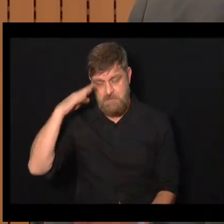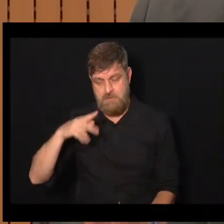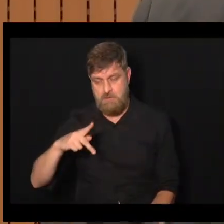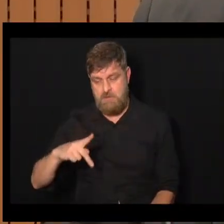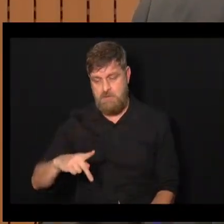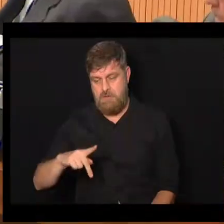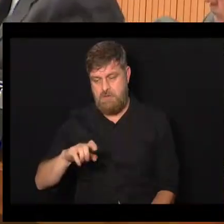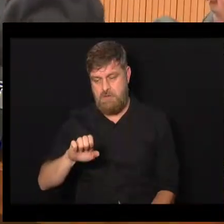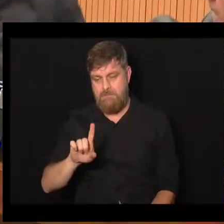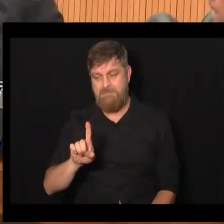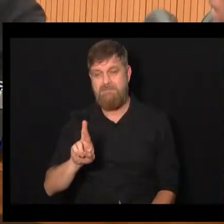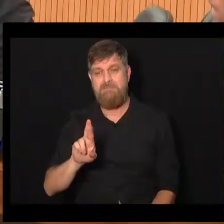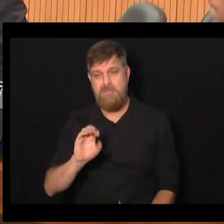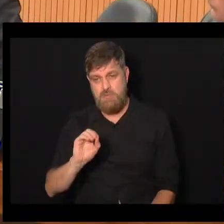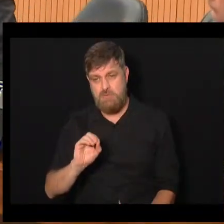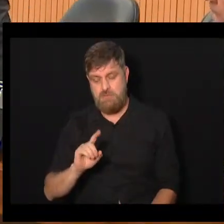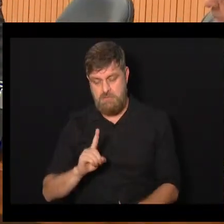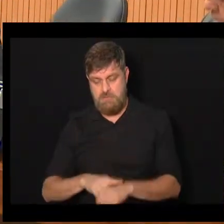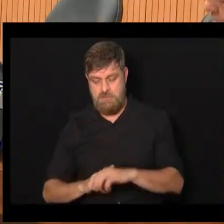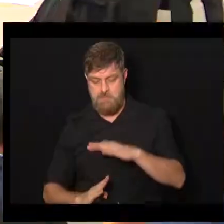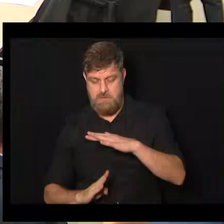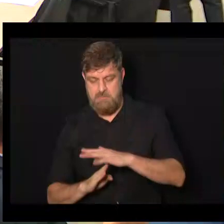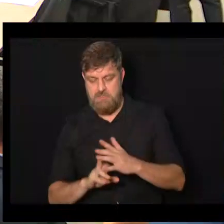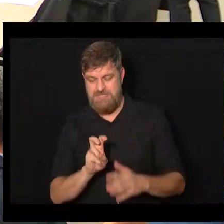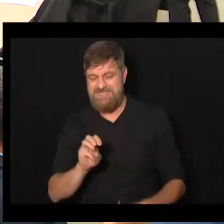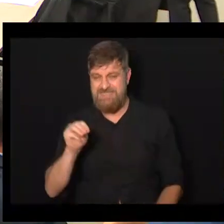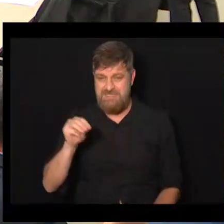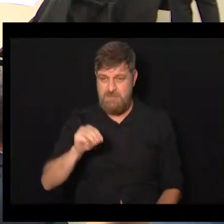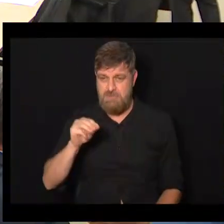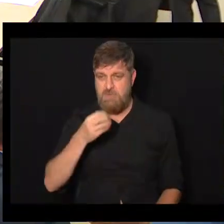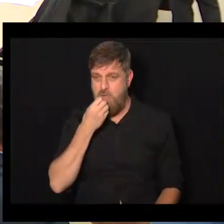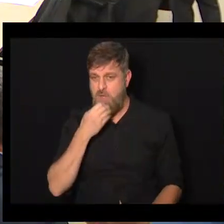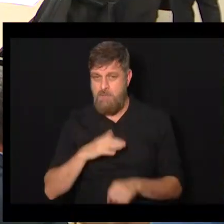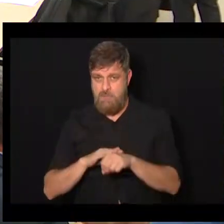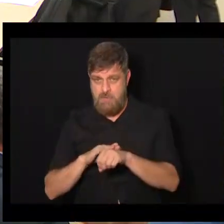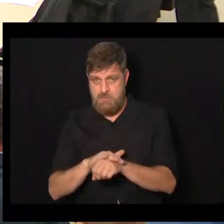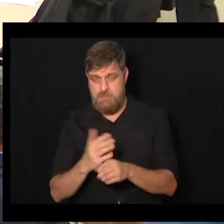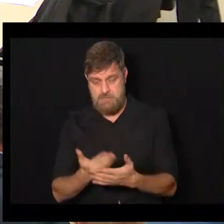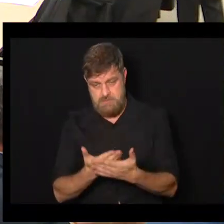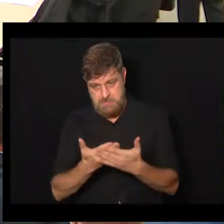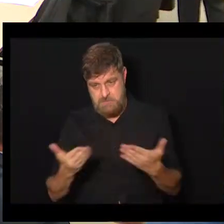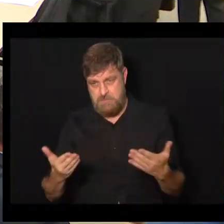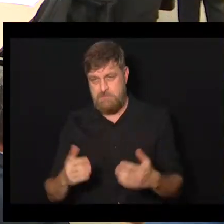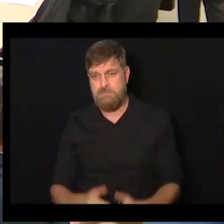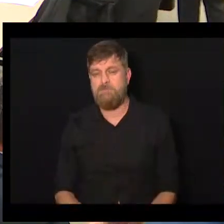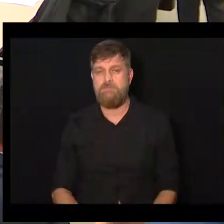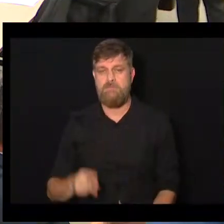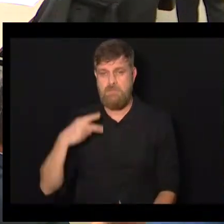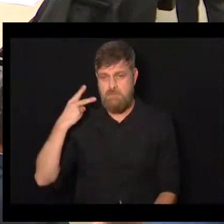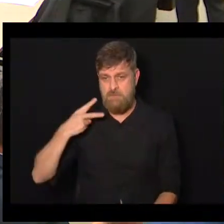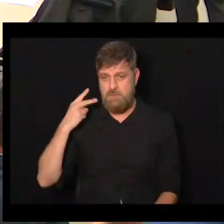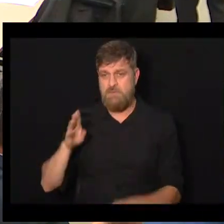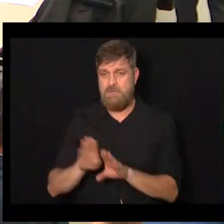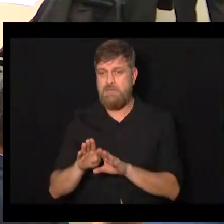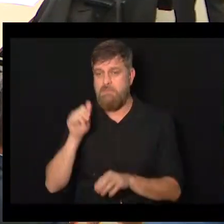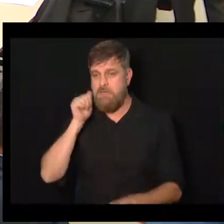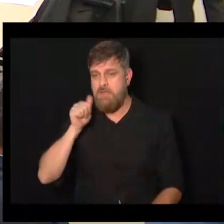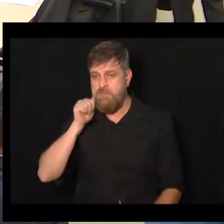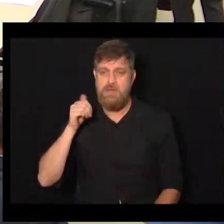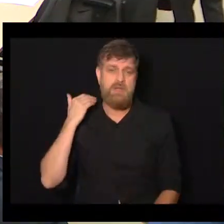Vereador Pedro Tourinho, Vossa Excelência tem a tribuna por até 5 minutos. Boa noite, senhoras, senhores, vereadora e